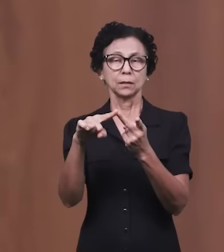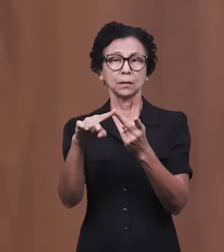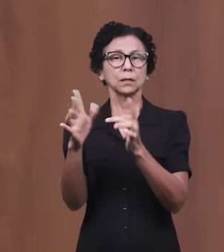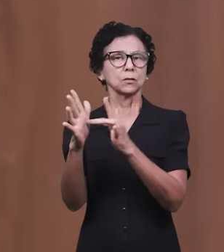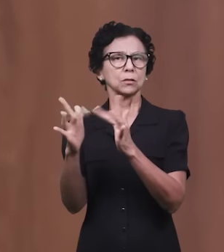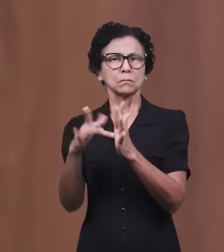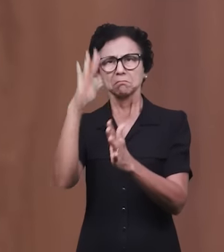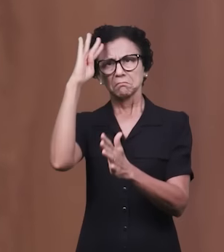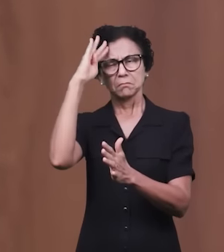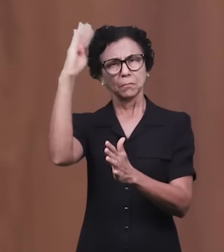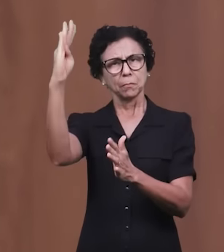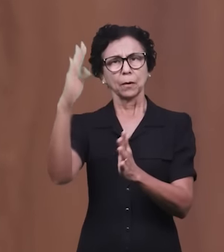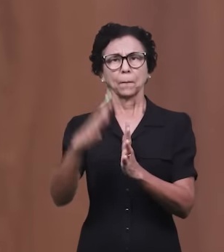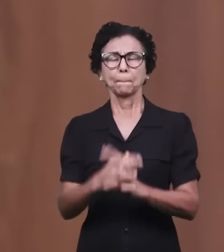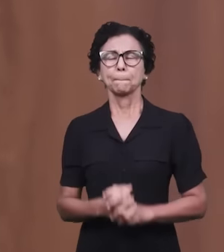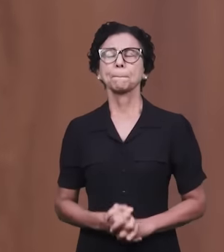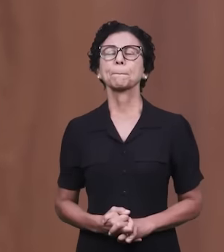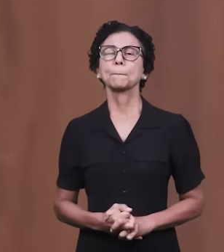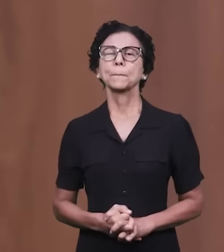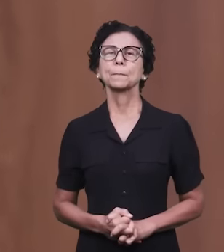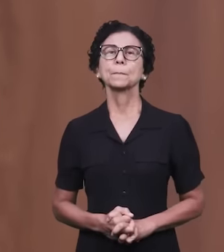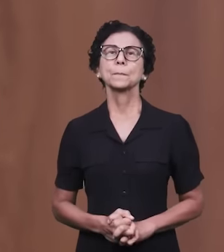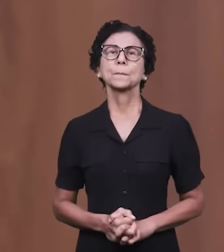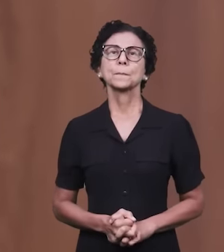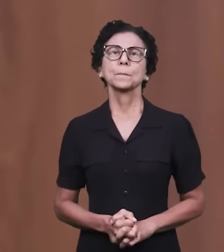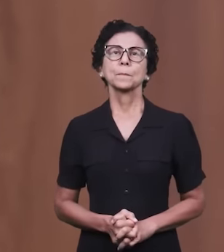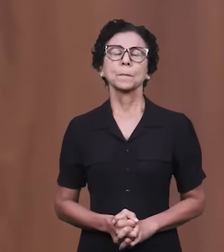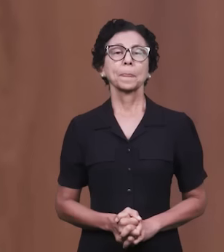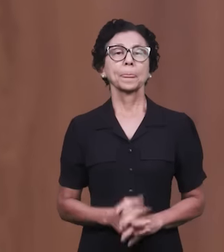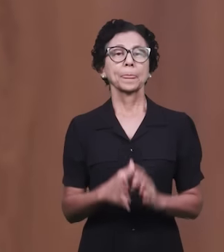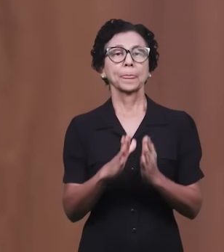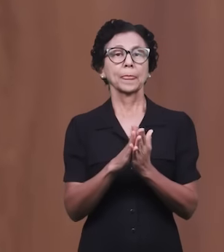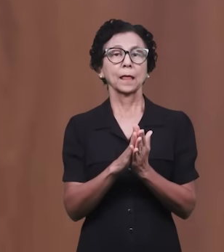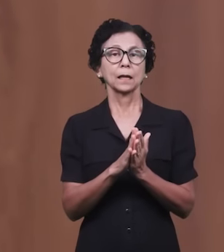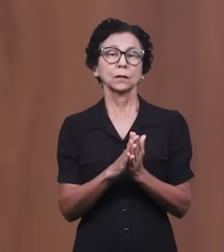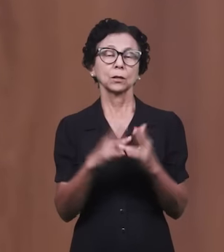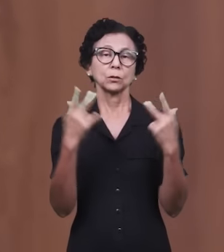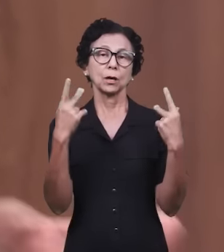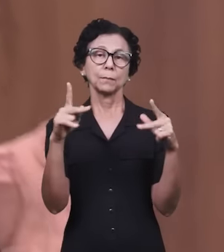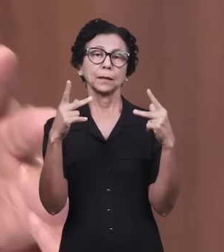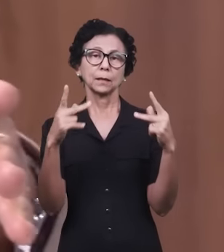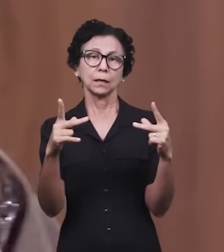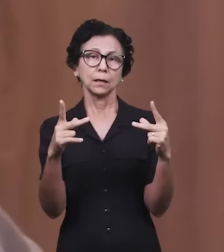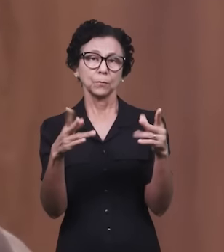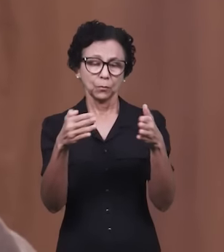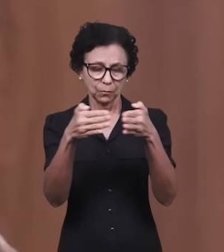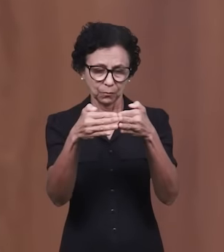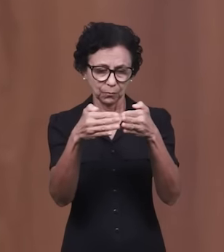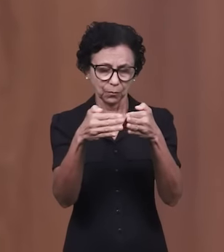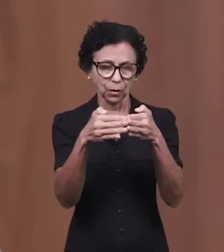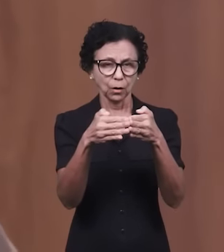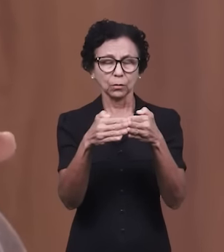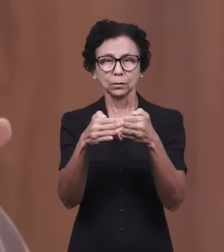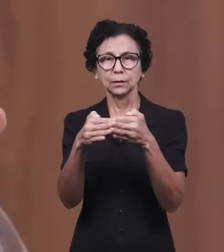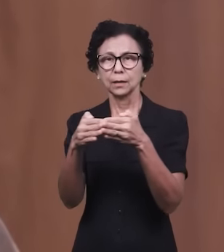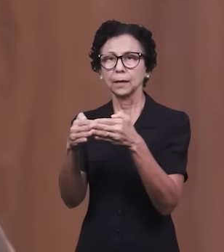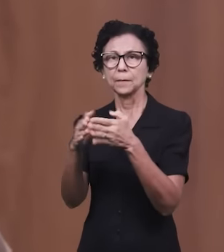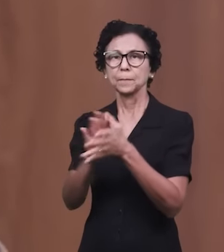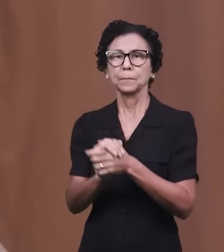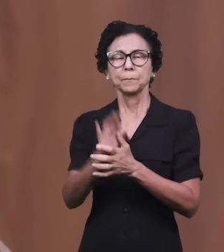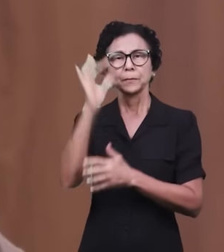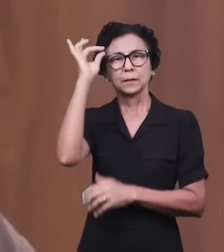tudo. E essas coisas é o que a igreja Maranata prega, né? A nossa palavra sempre está voltada para, o Amadeu falou, para o